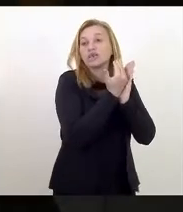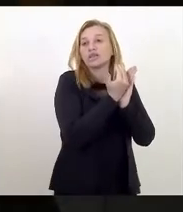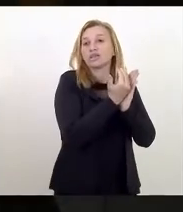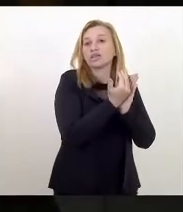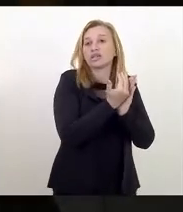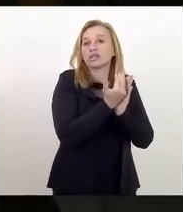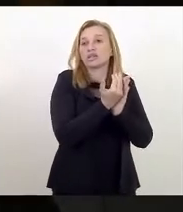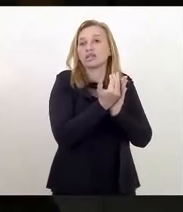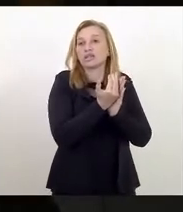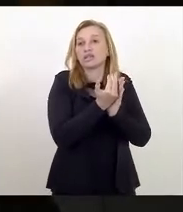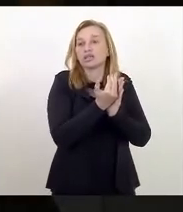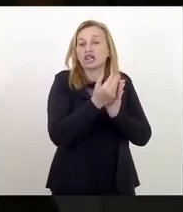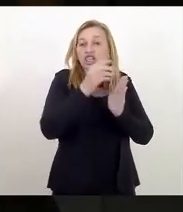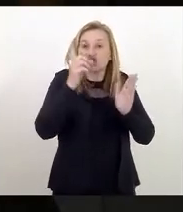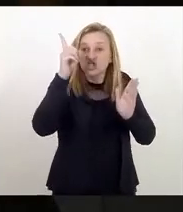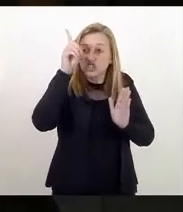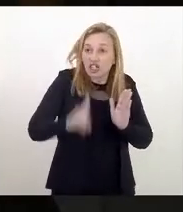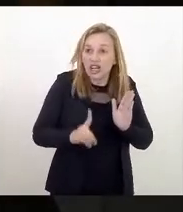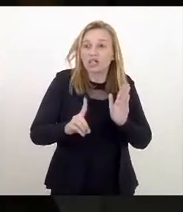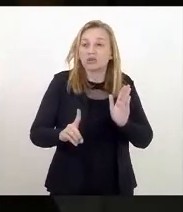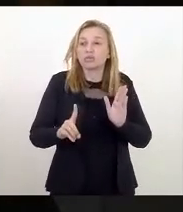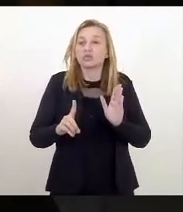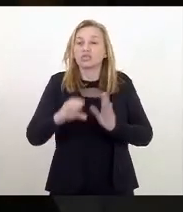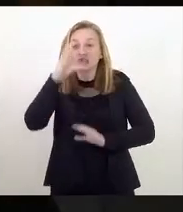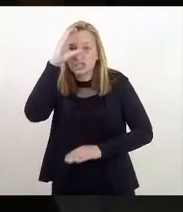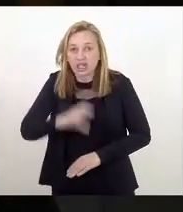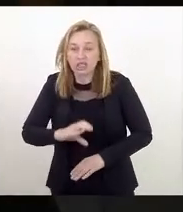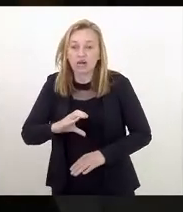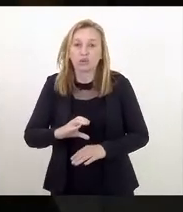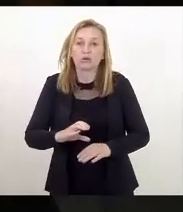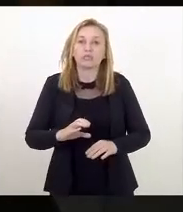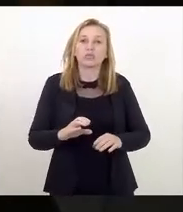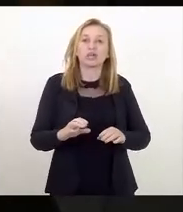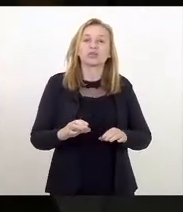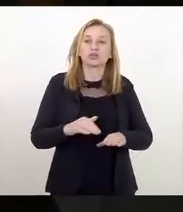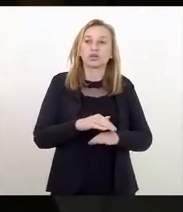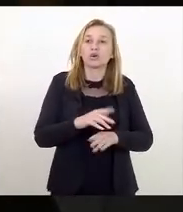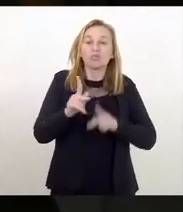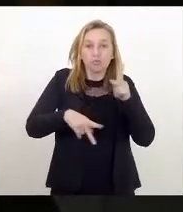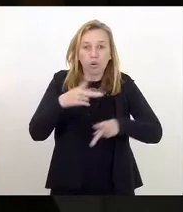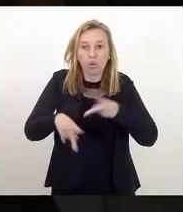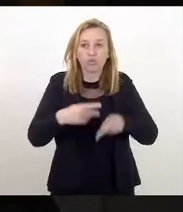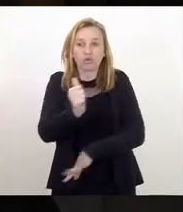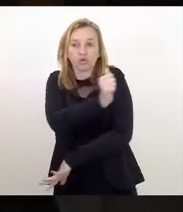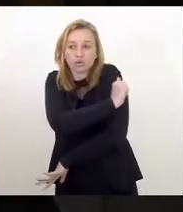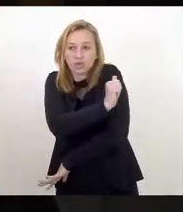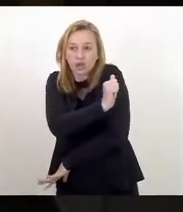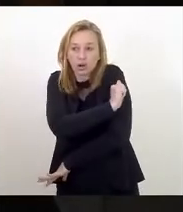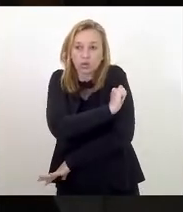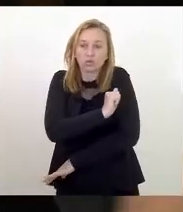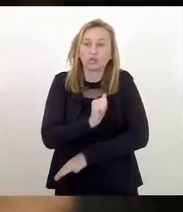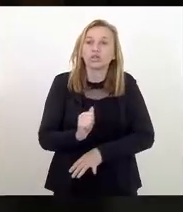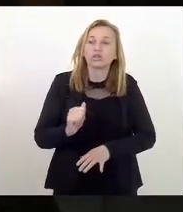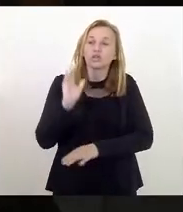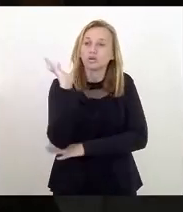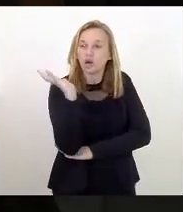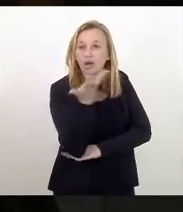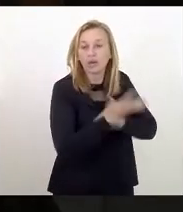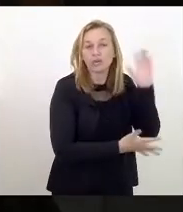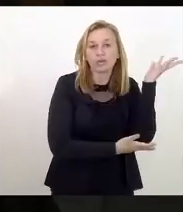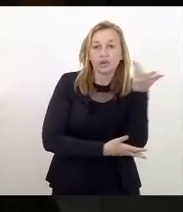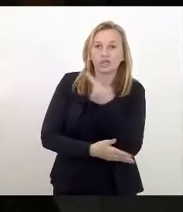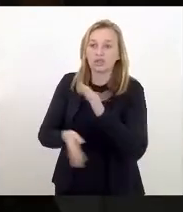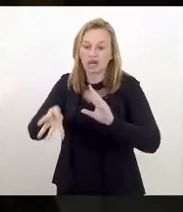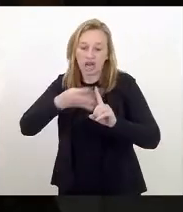ela se converter em direitos de cidadania para os cidadãos, para os estudantes, para o meio ambiente, para os